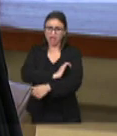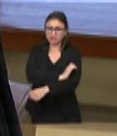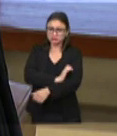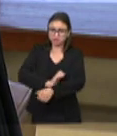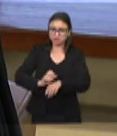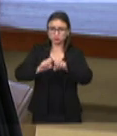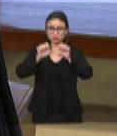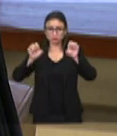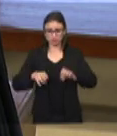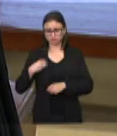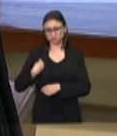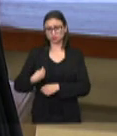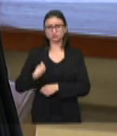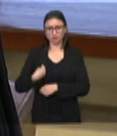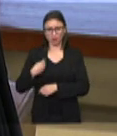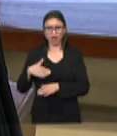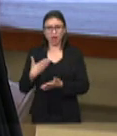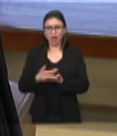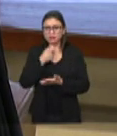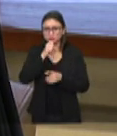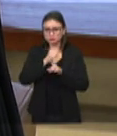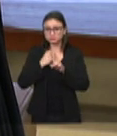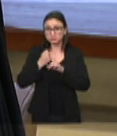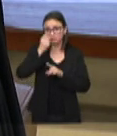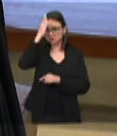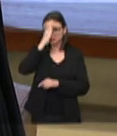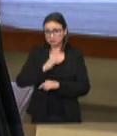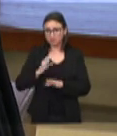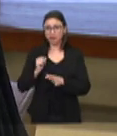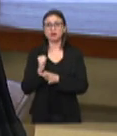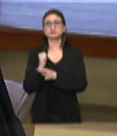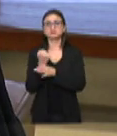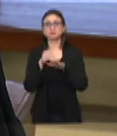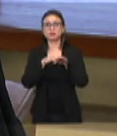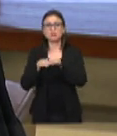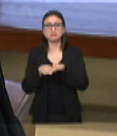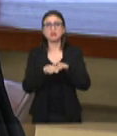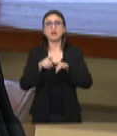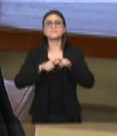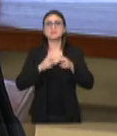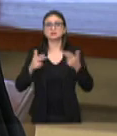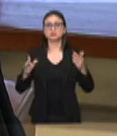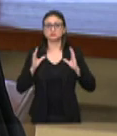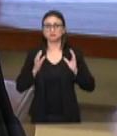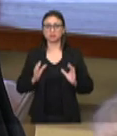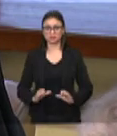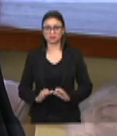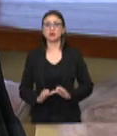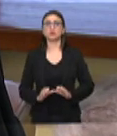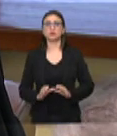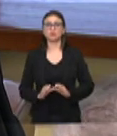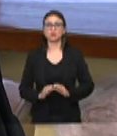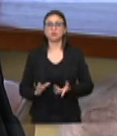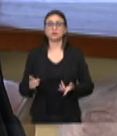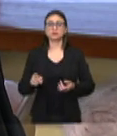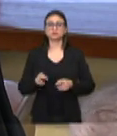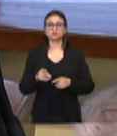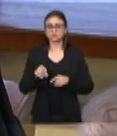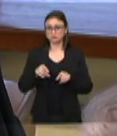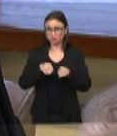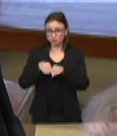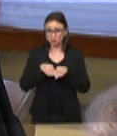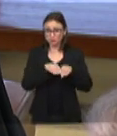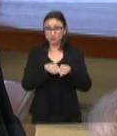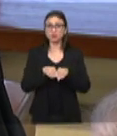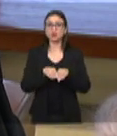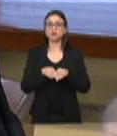institucional ainda existente na sociedade brasileira e garantir a igualdade material entre os cidadãos por meio da distribuição mais